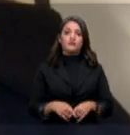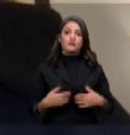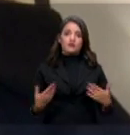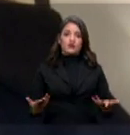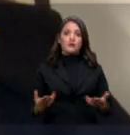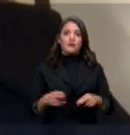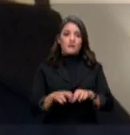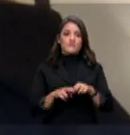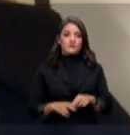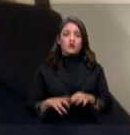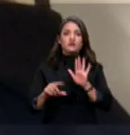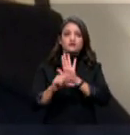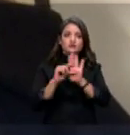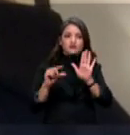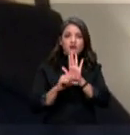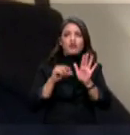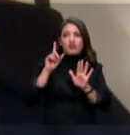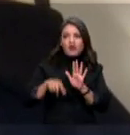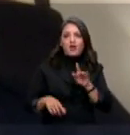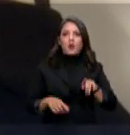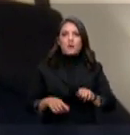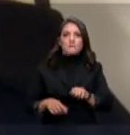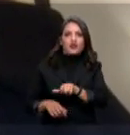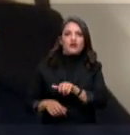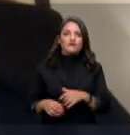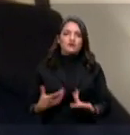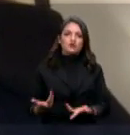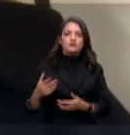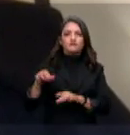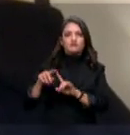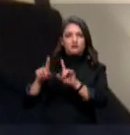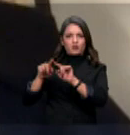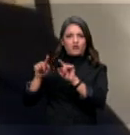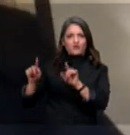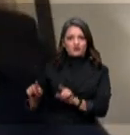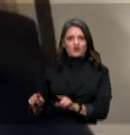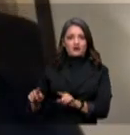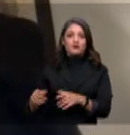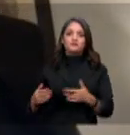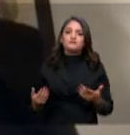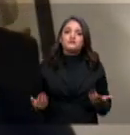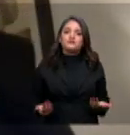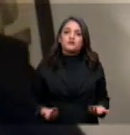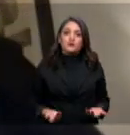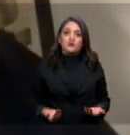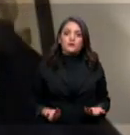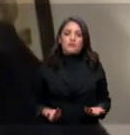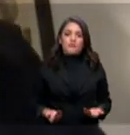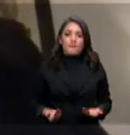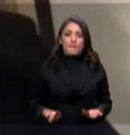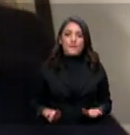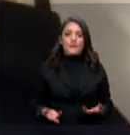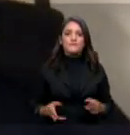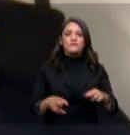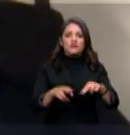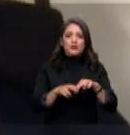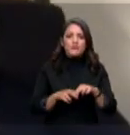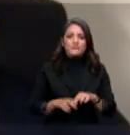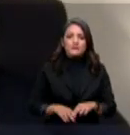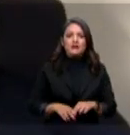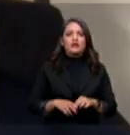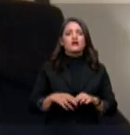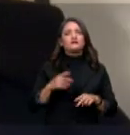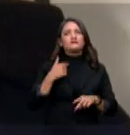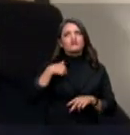relação às cláusulas que beneficiam o empregado. Portanto, senhor presidente, a partir do que brevemente venho